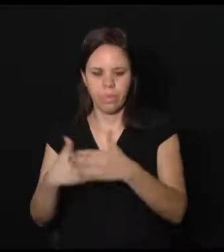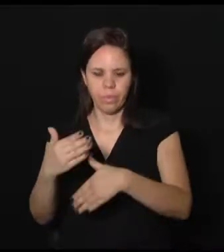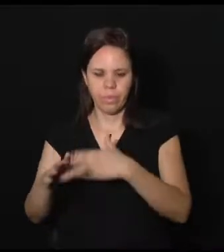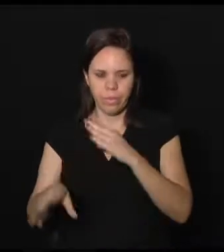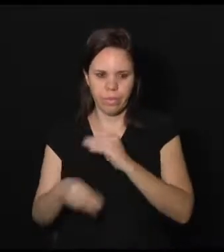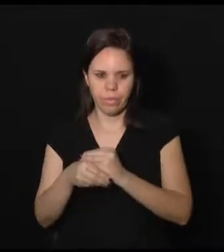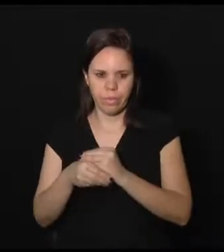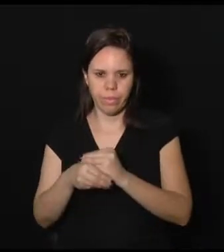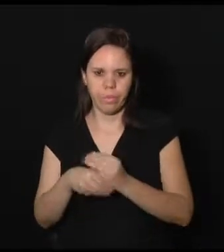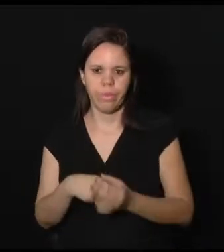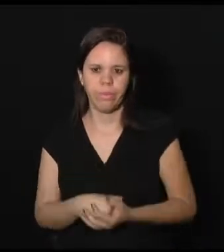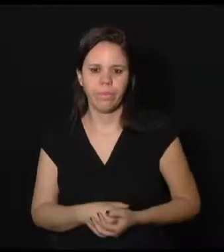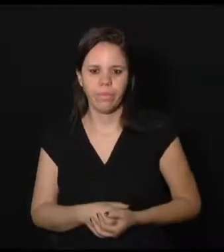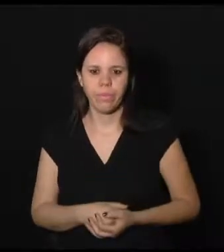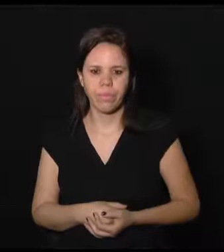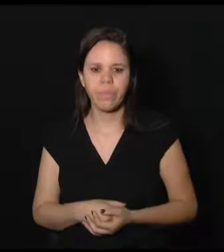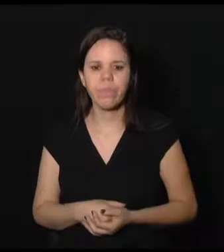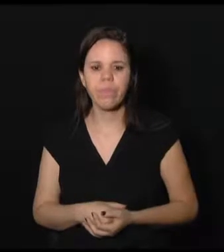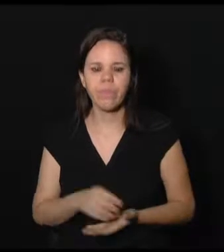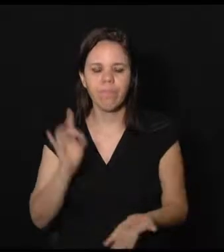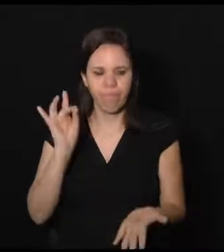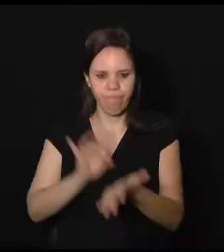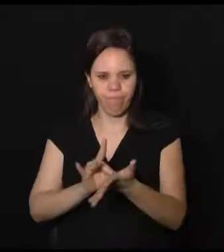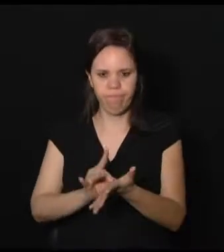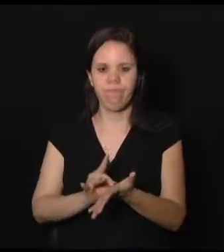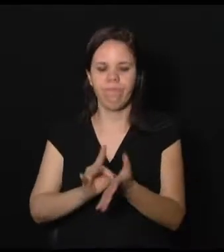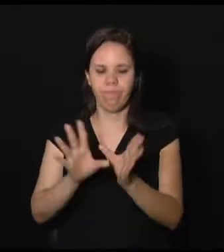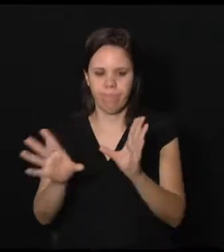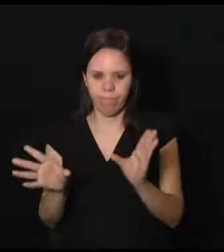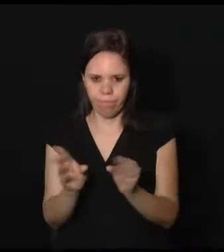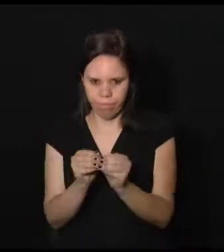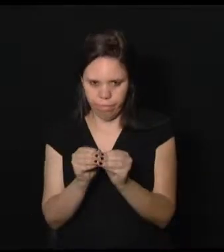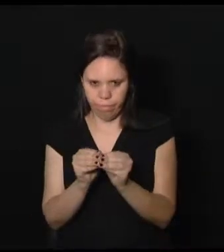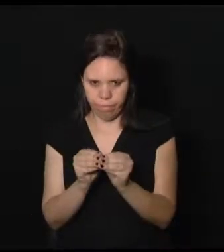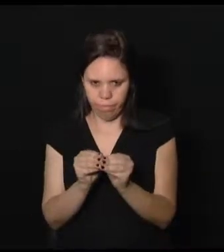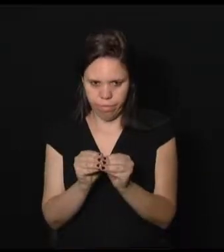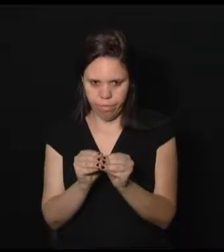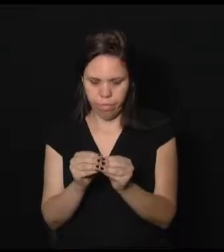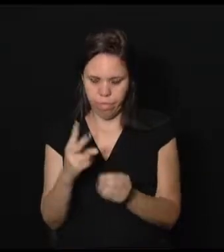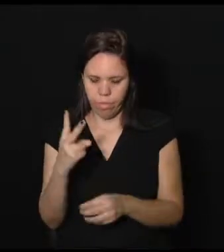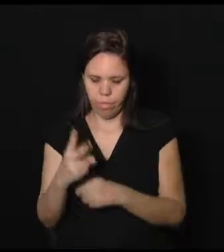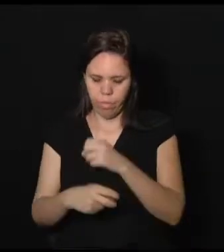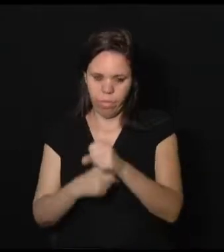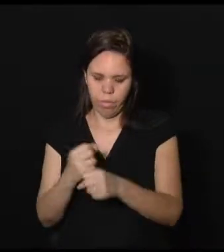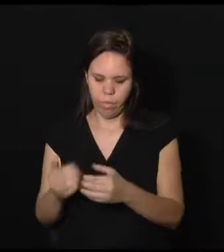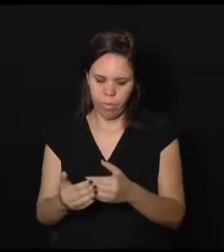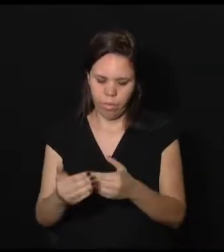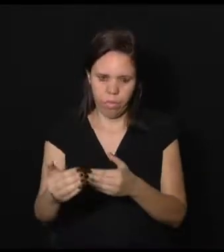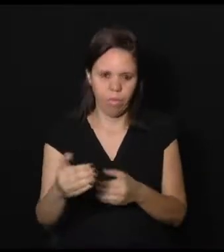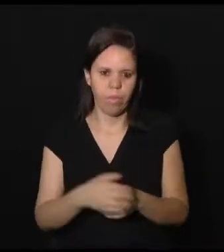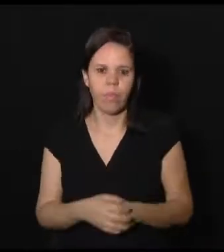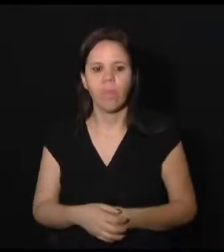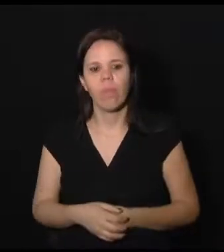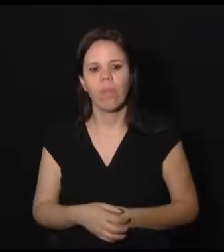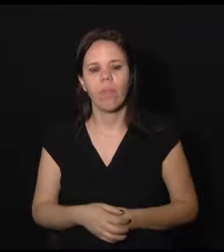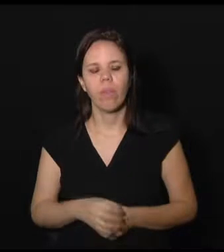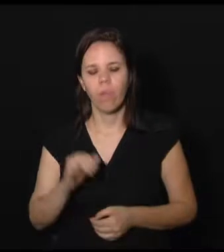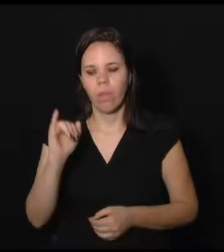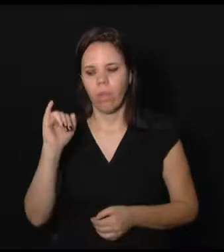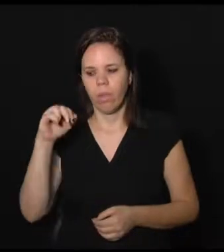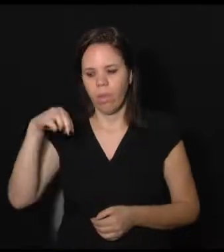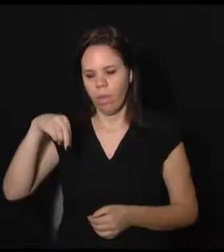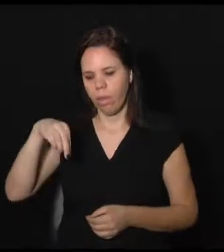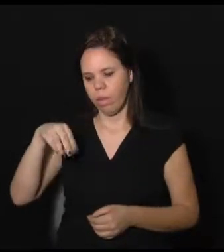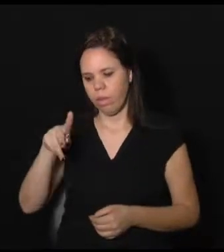implementação efetiva se conclui, a previsão é para daqui 2 anos com a do INPE, e